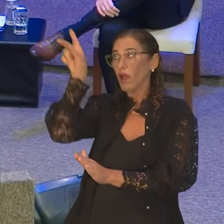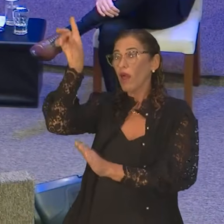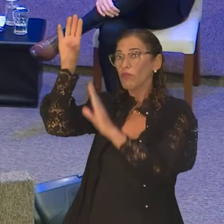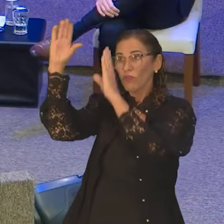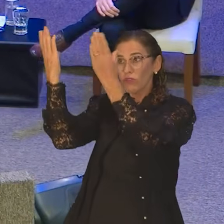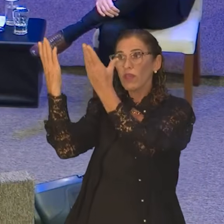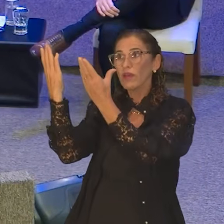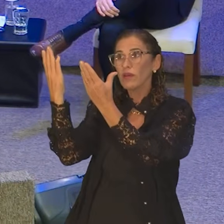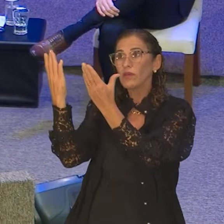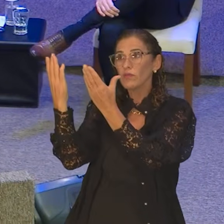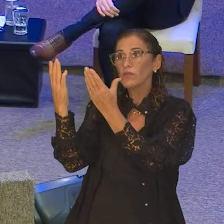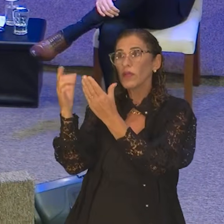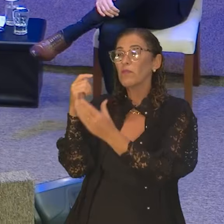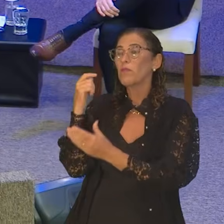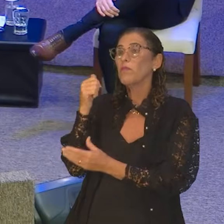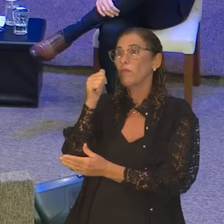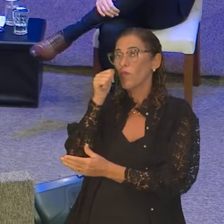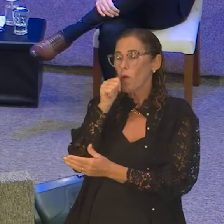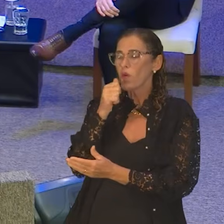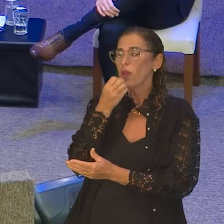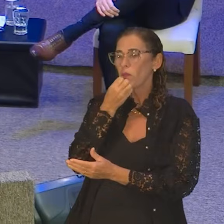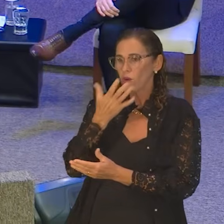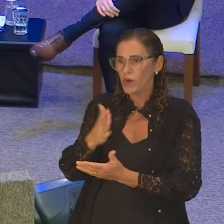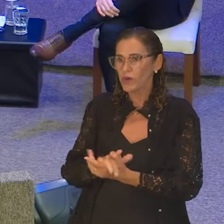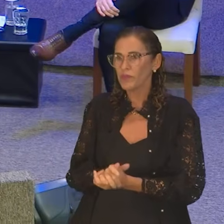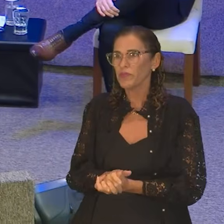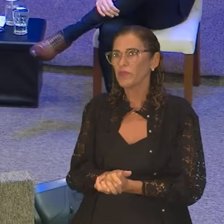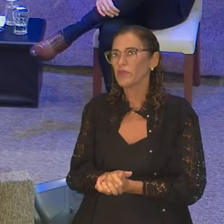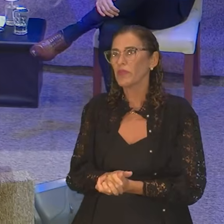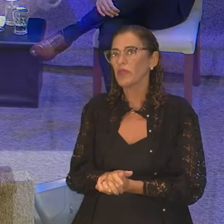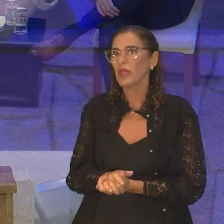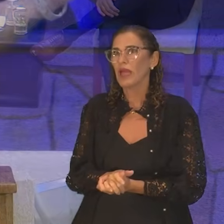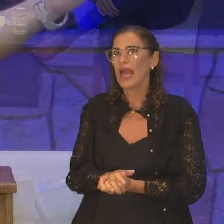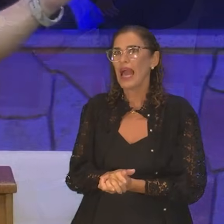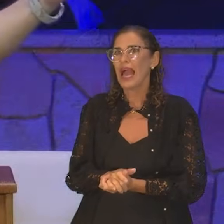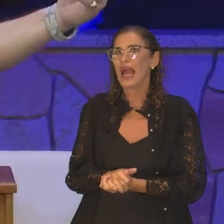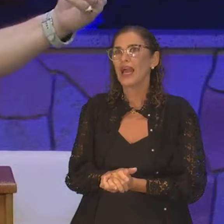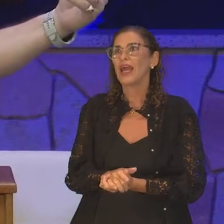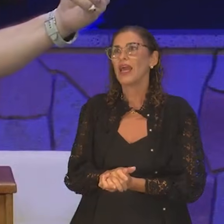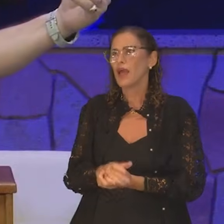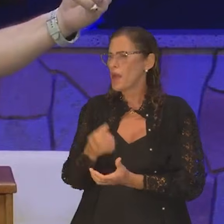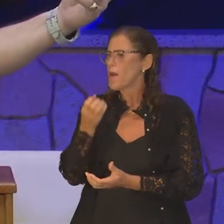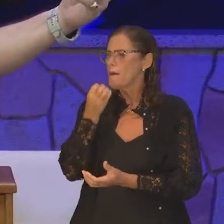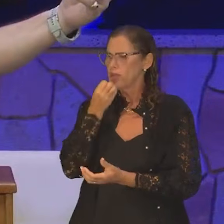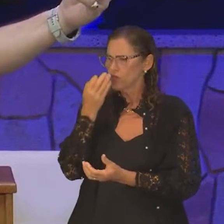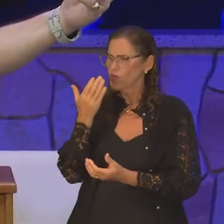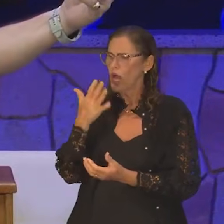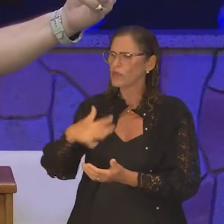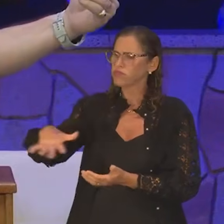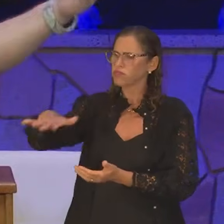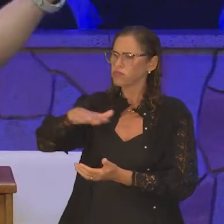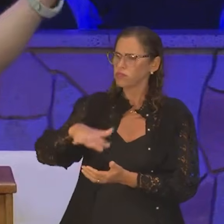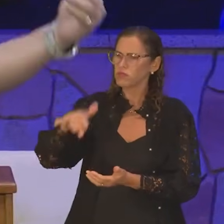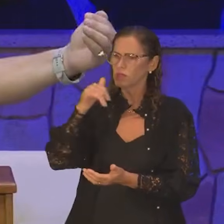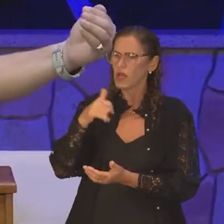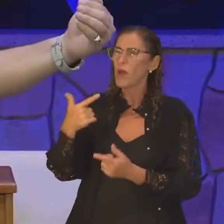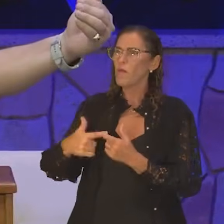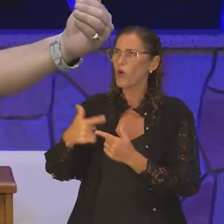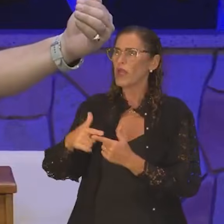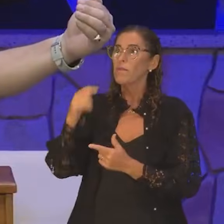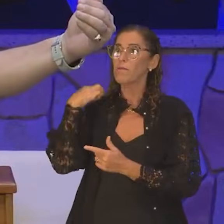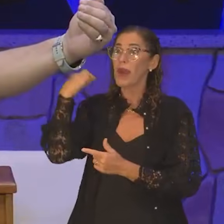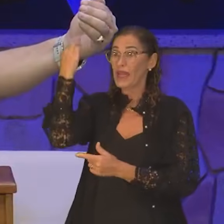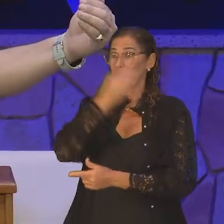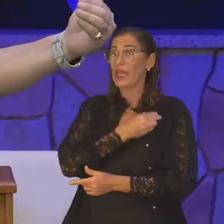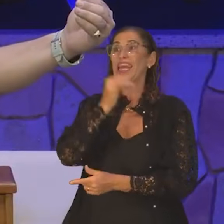Porque mesmo até hoje, Maria bendita entre todas as mulheres, sim. É porque é um exemplo para